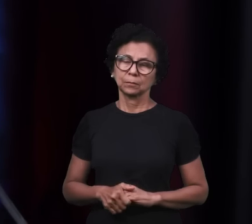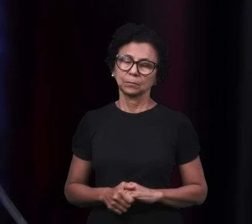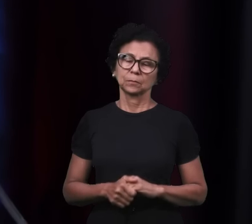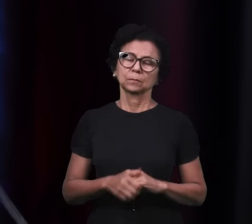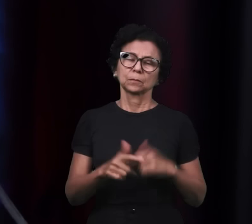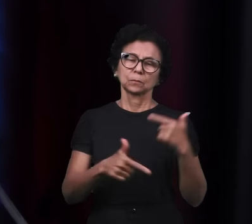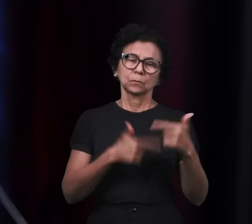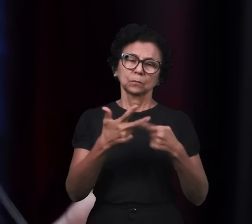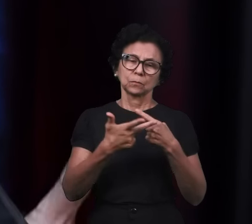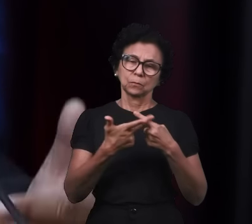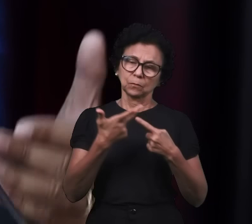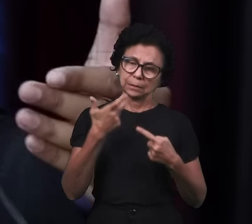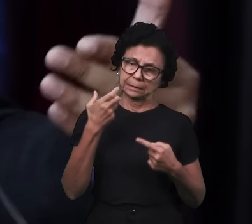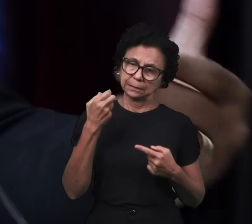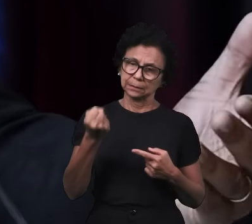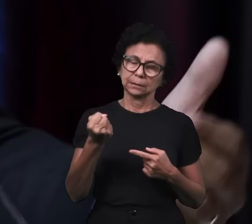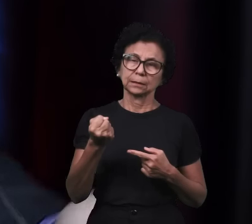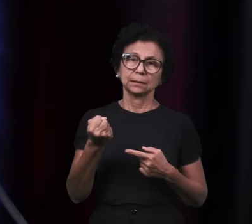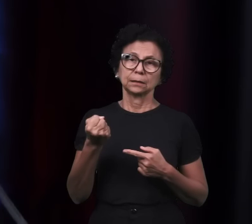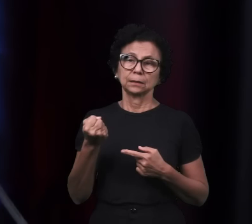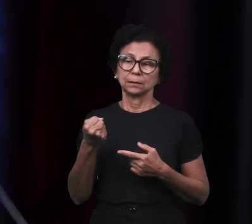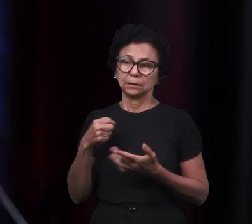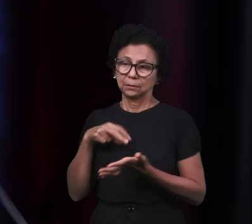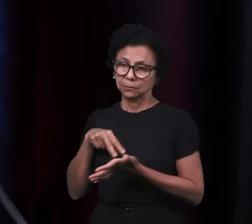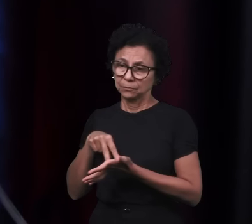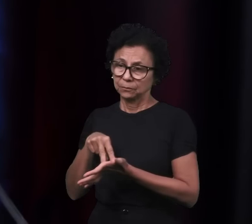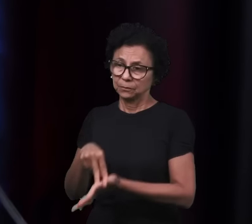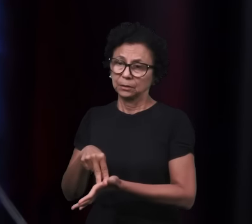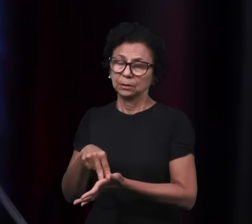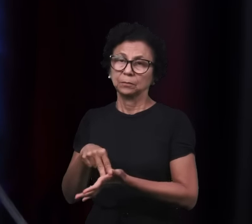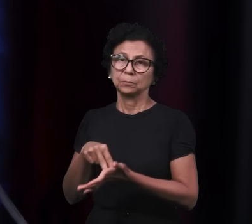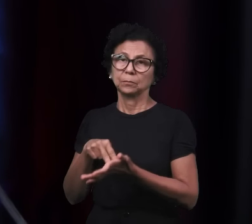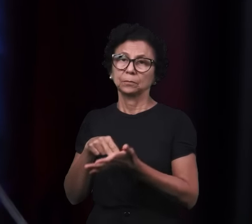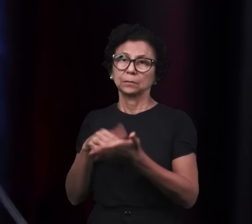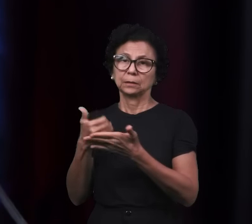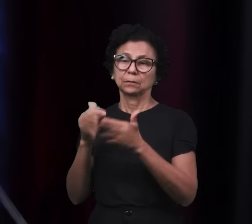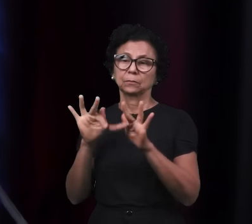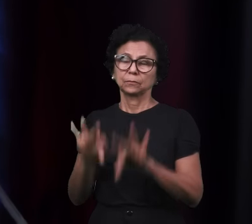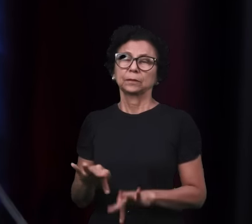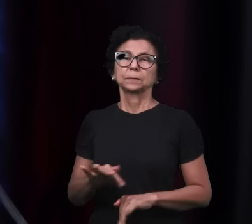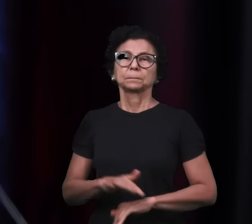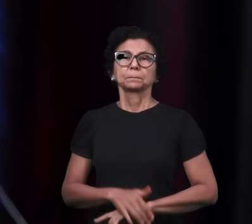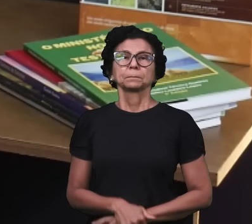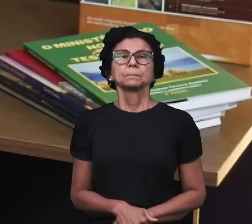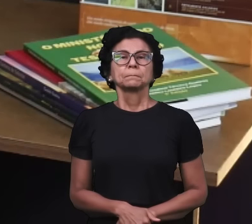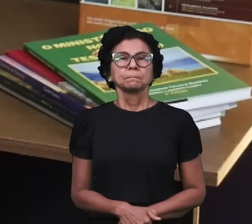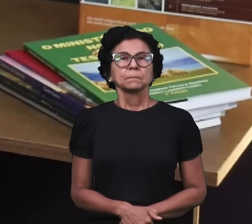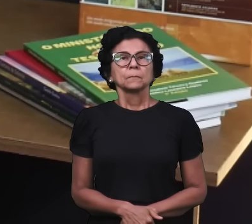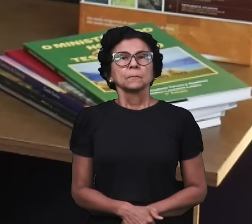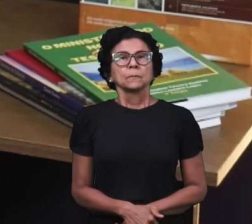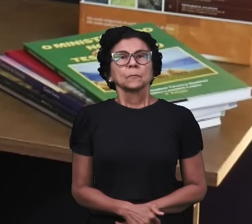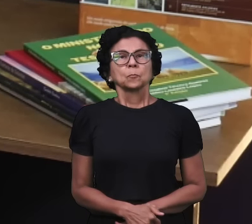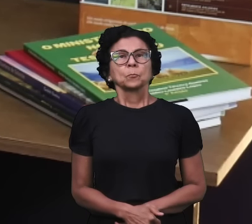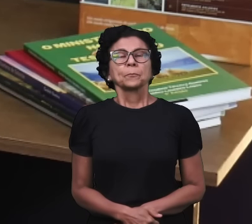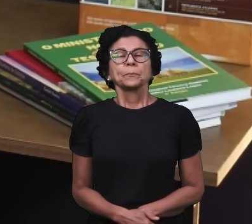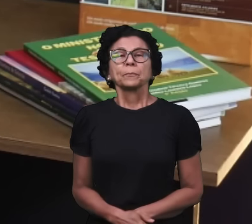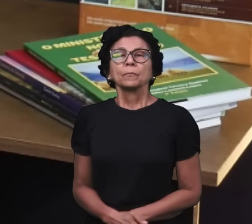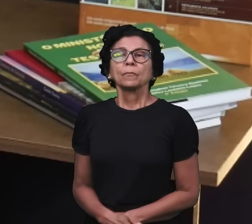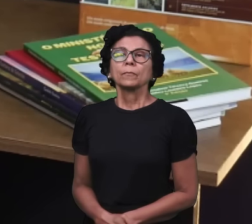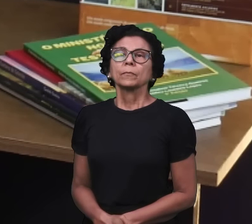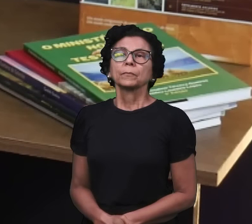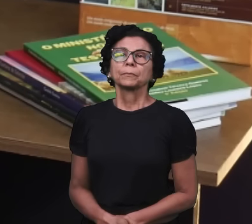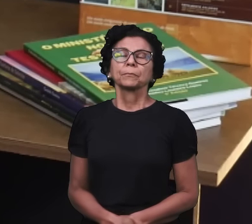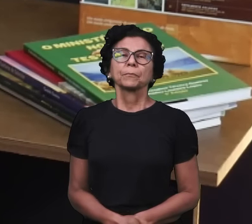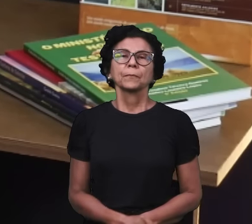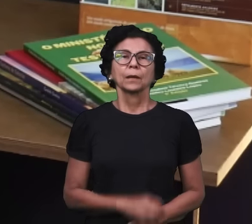batalhas, né? E permanecer até o fim da batalha. É maravilhoso isso. E aí eles vão chegar ao Sinai. Aí eu gostaria,